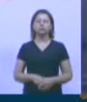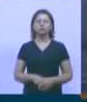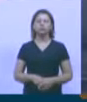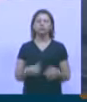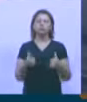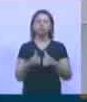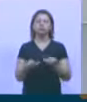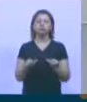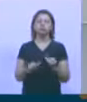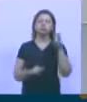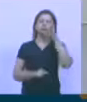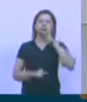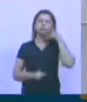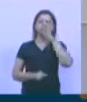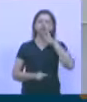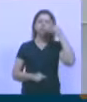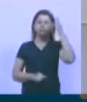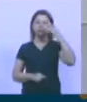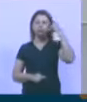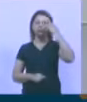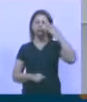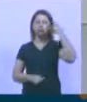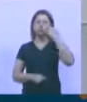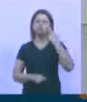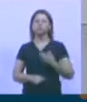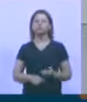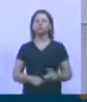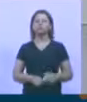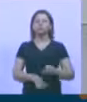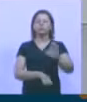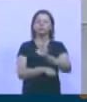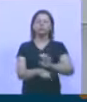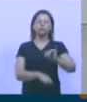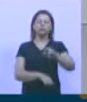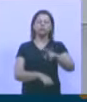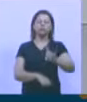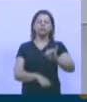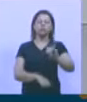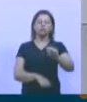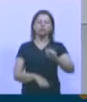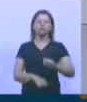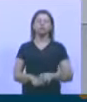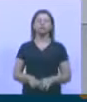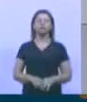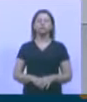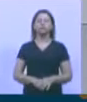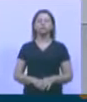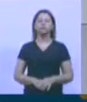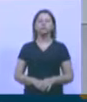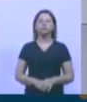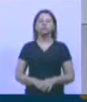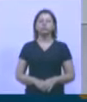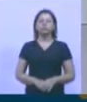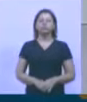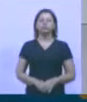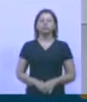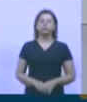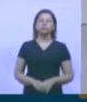estava pregando um retiro para jovens no estado da Índia. And all these girls, teenagers, had a